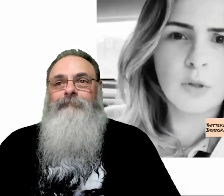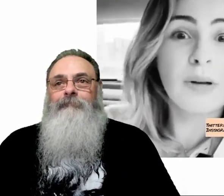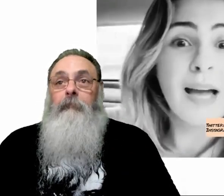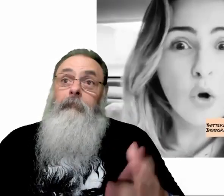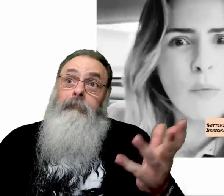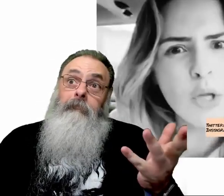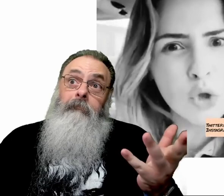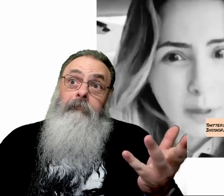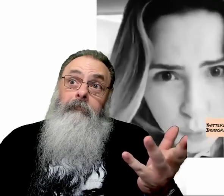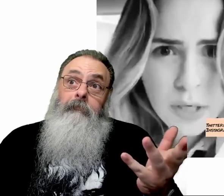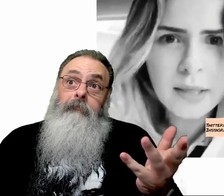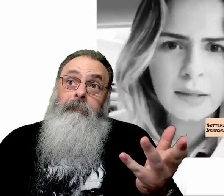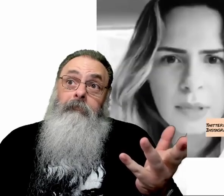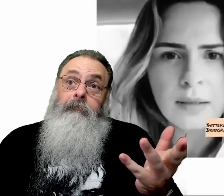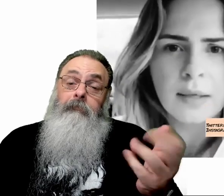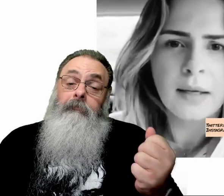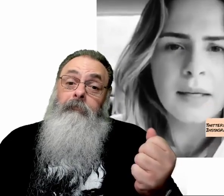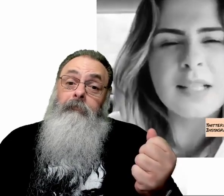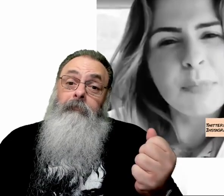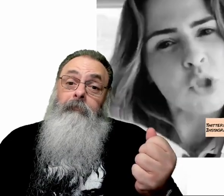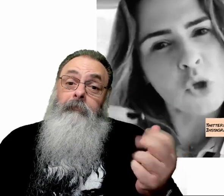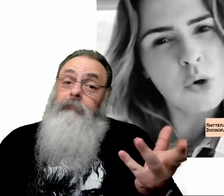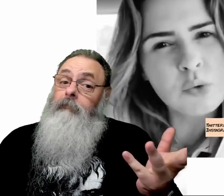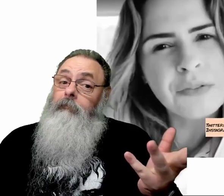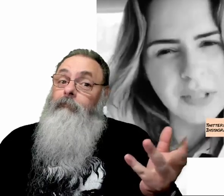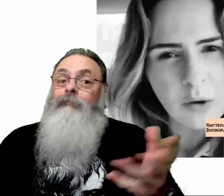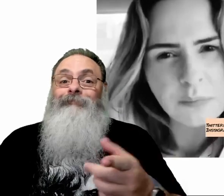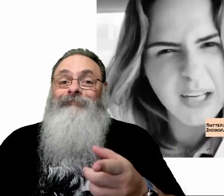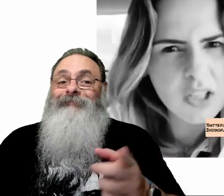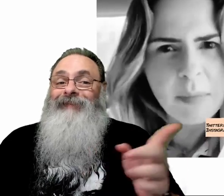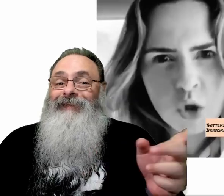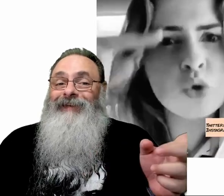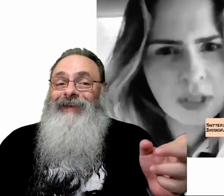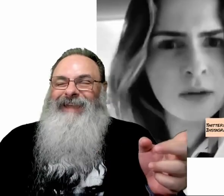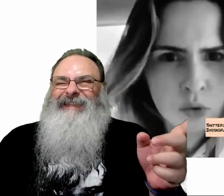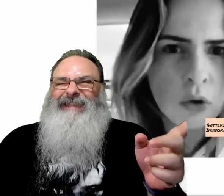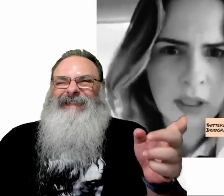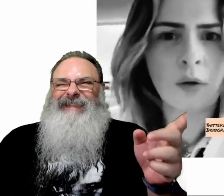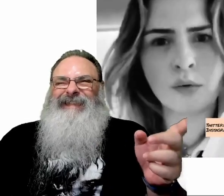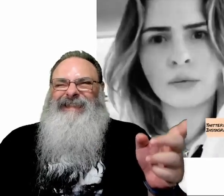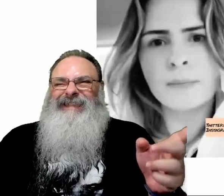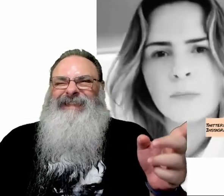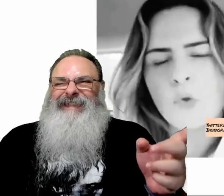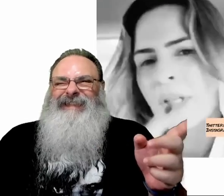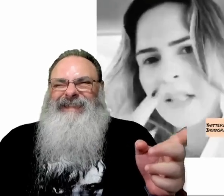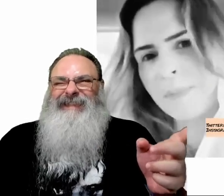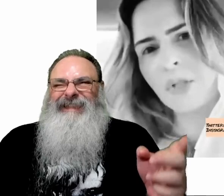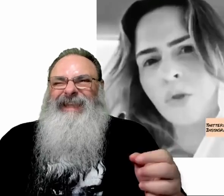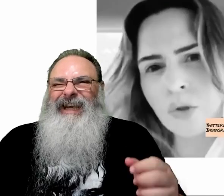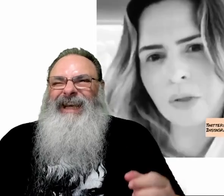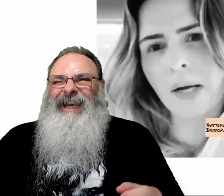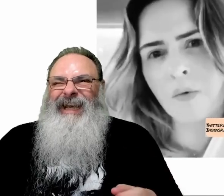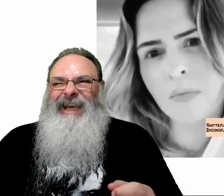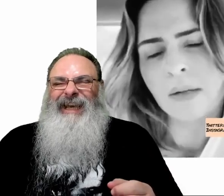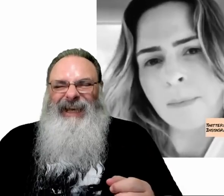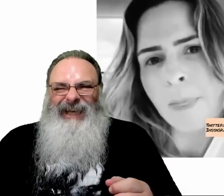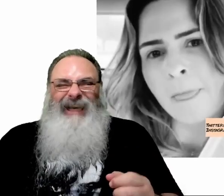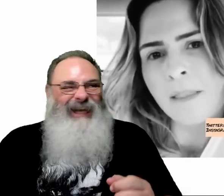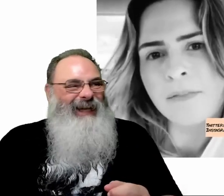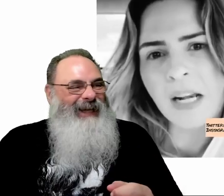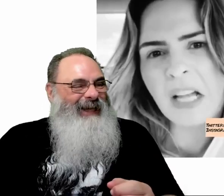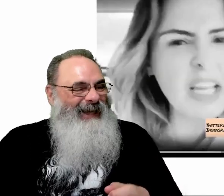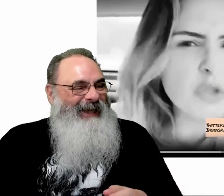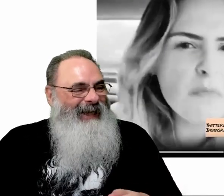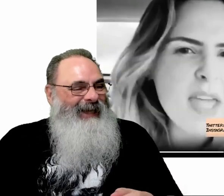que o cara cometeu um crime e as pessoas no avião praticamente 200 contra um 200 pessoas contra uma